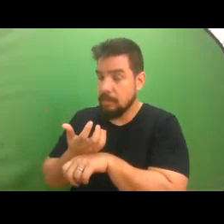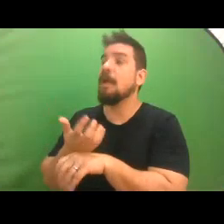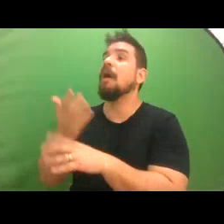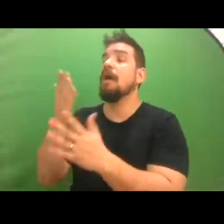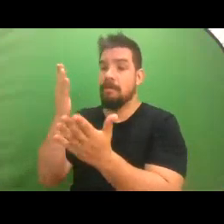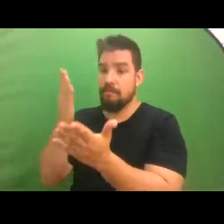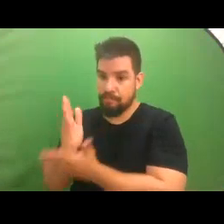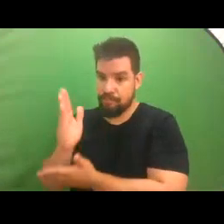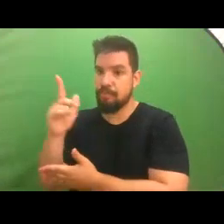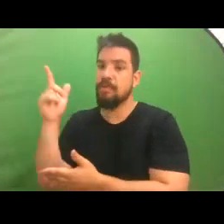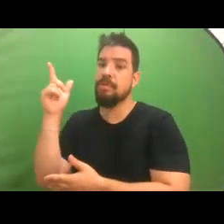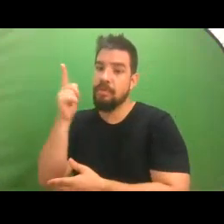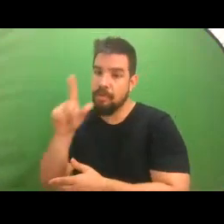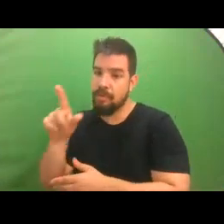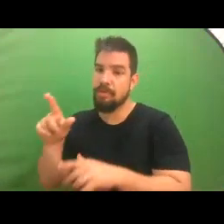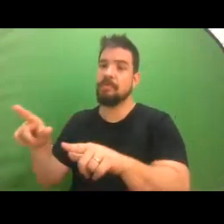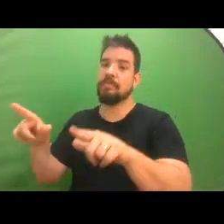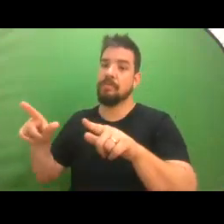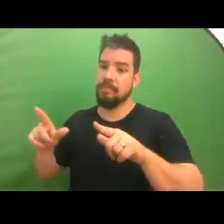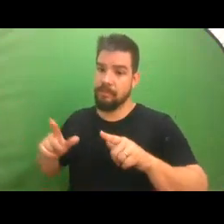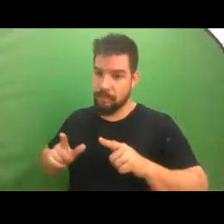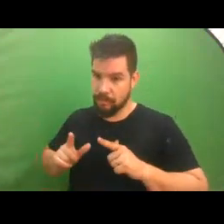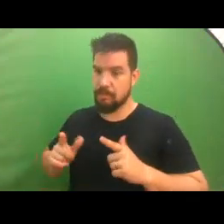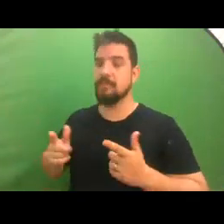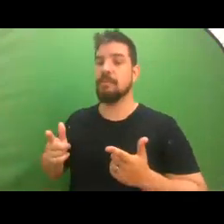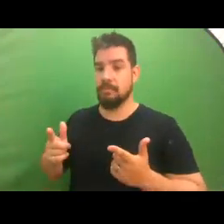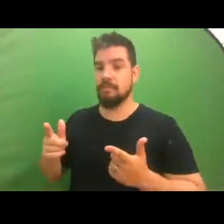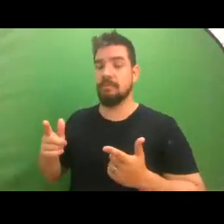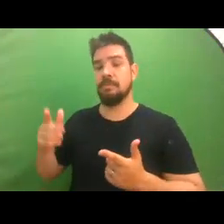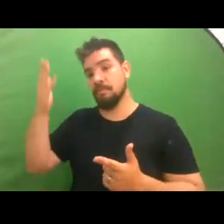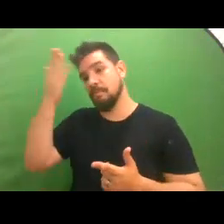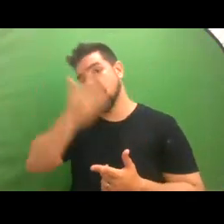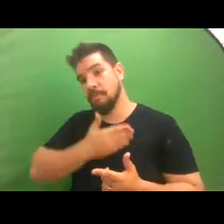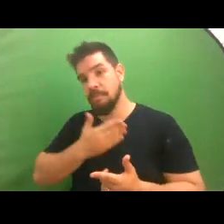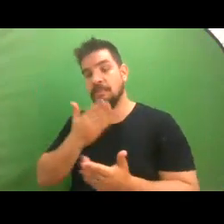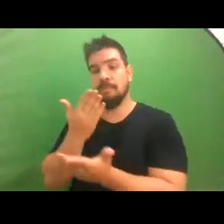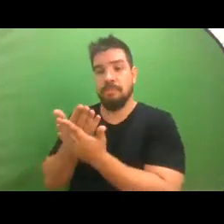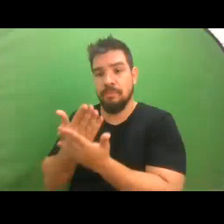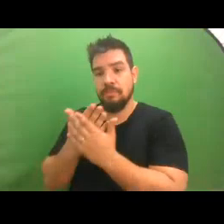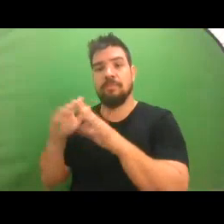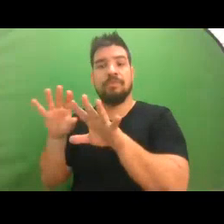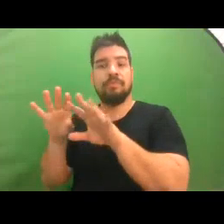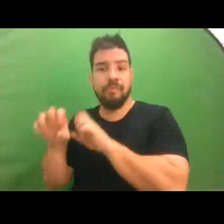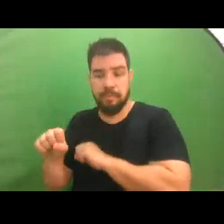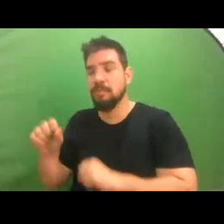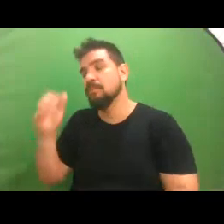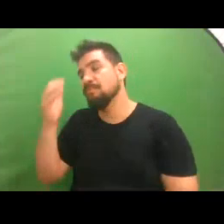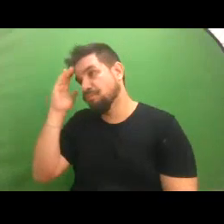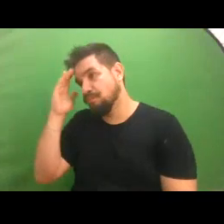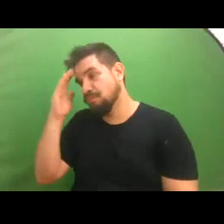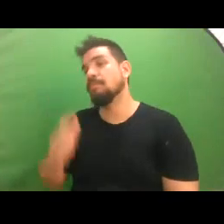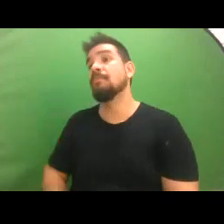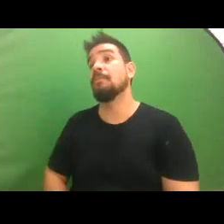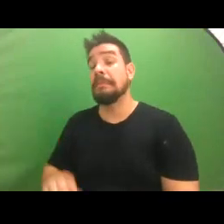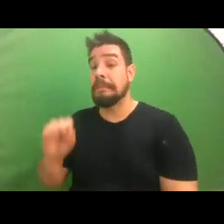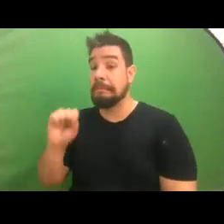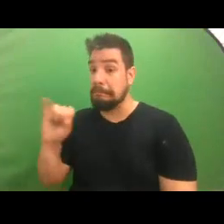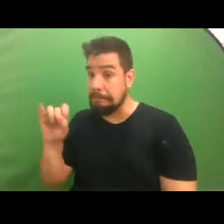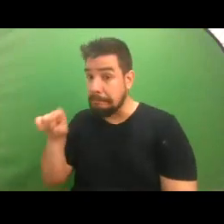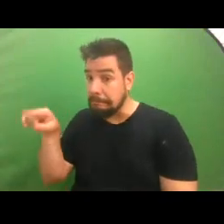acesso ao certificado, né? Comprovar que você se formou, entendeu? Então, se você,